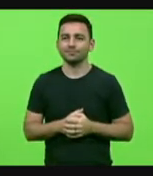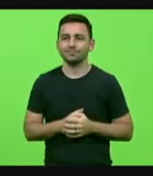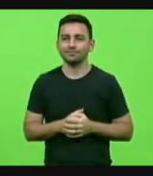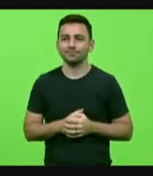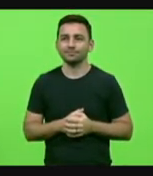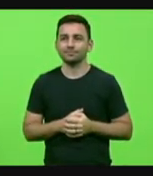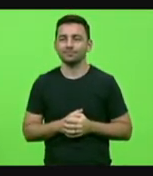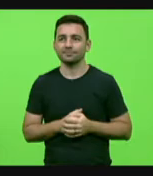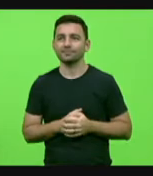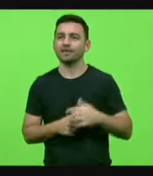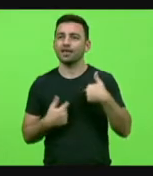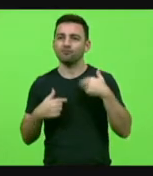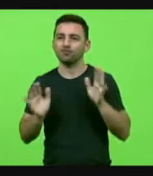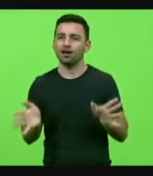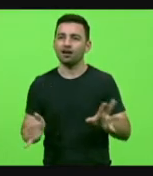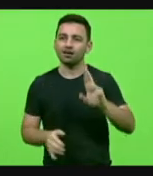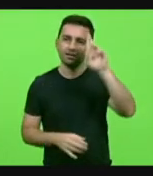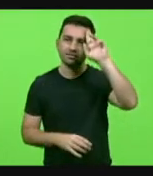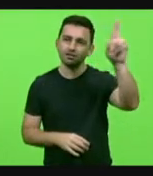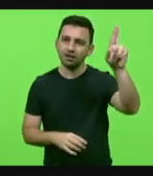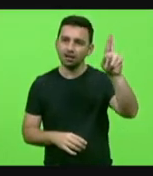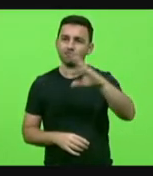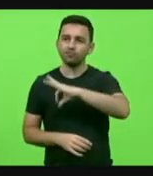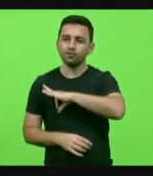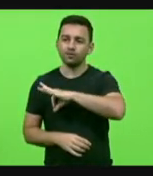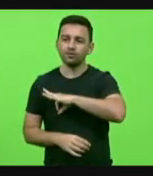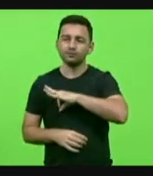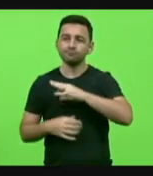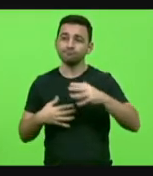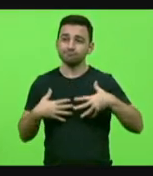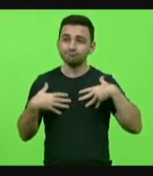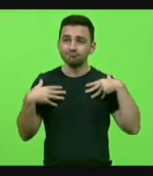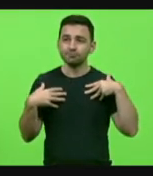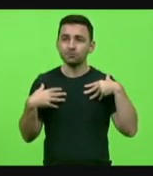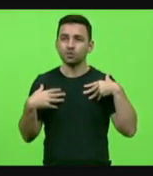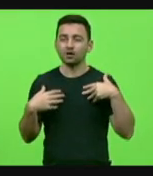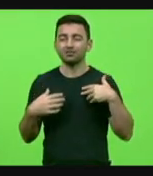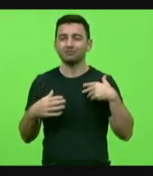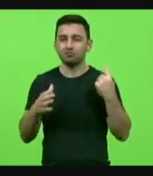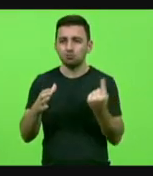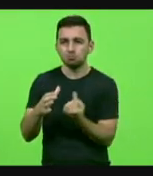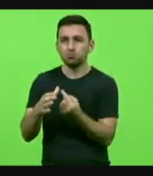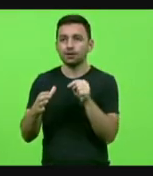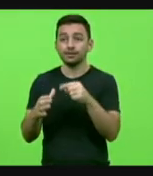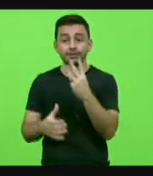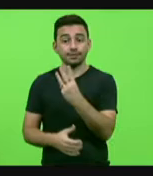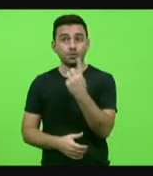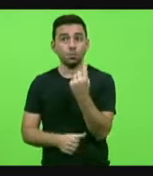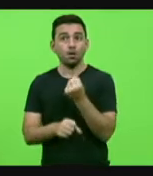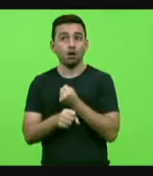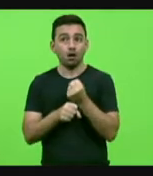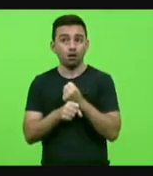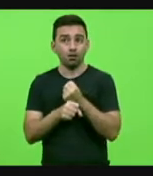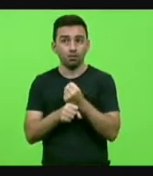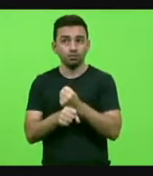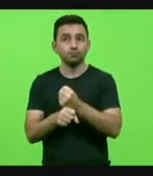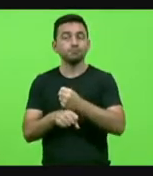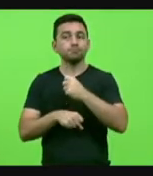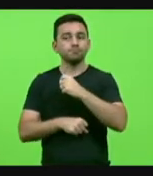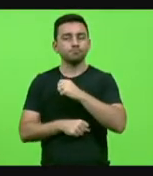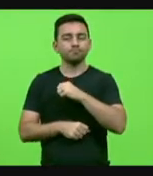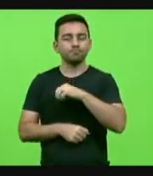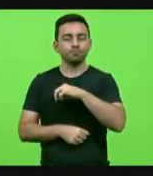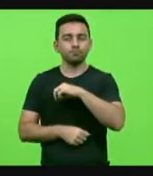já fui chefe da polícia, tive orgulho de pertencer 31 anos à atividade como